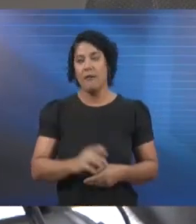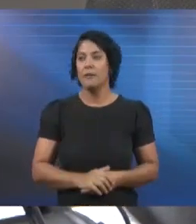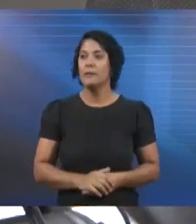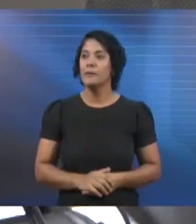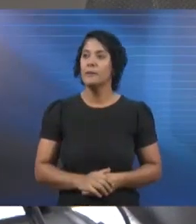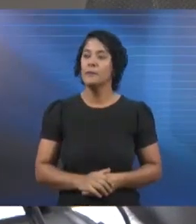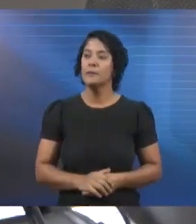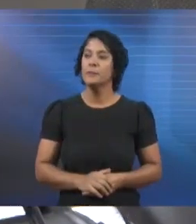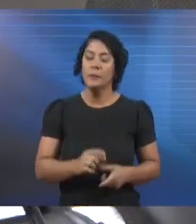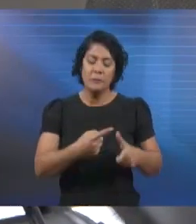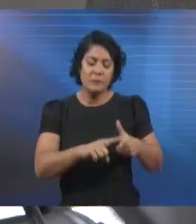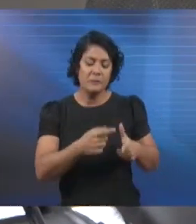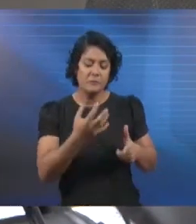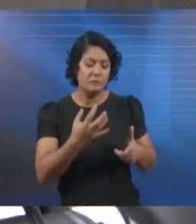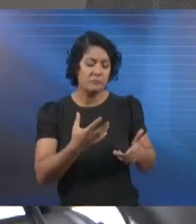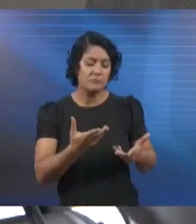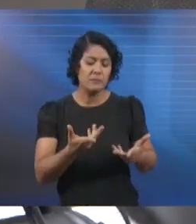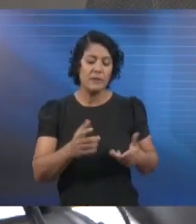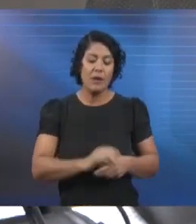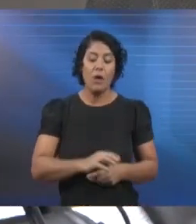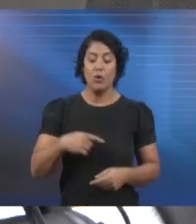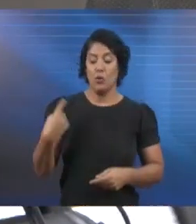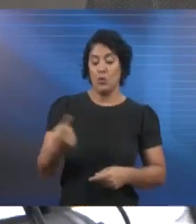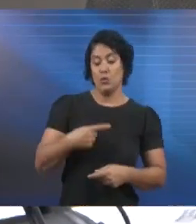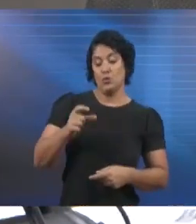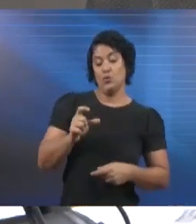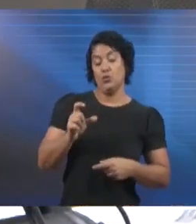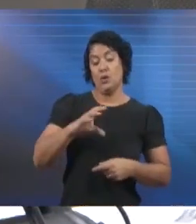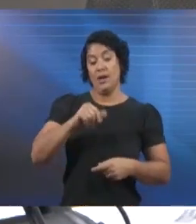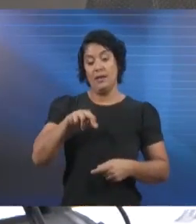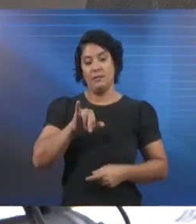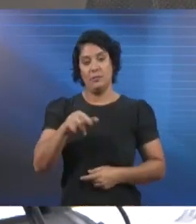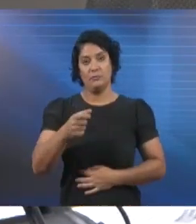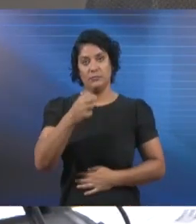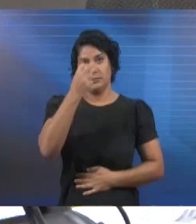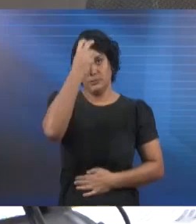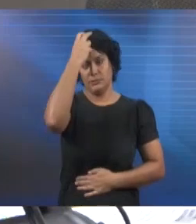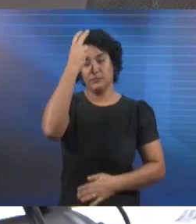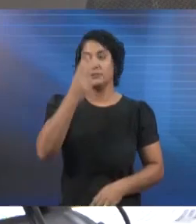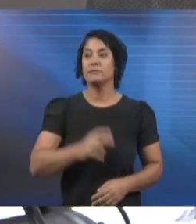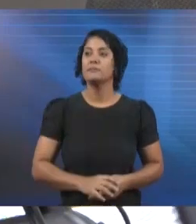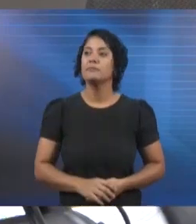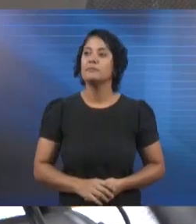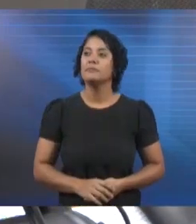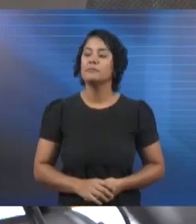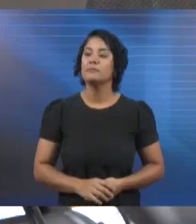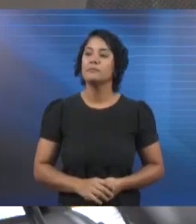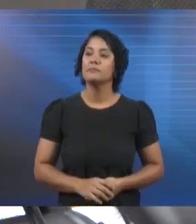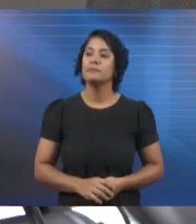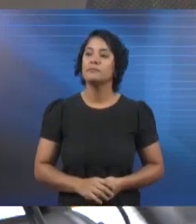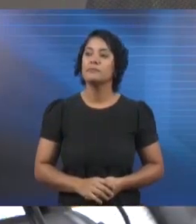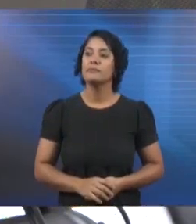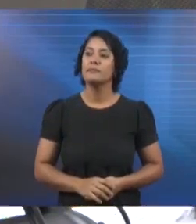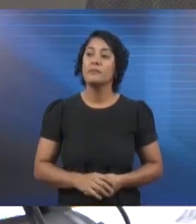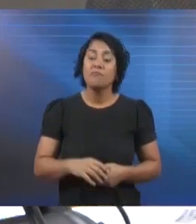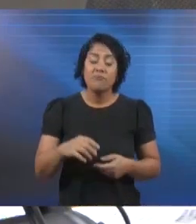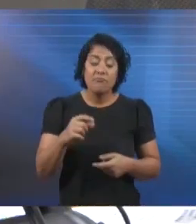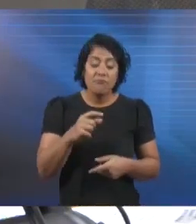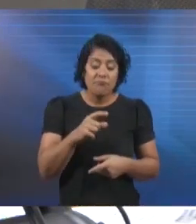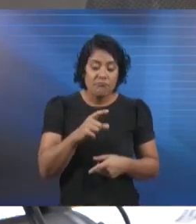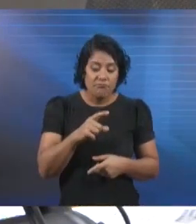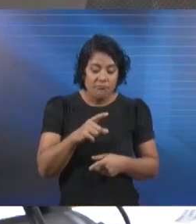forte O Nosso principal cartão postal o Morro do Careca está indo